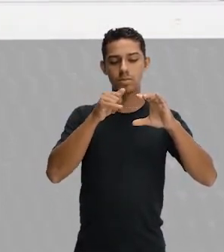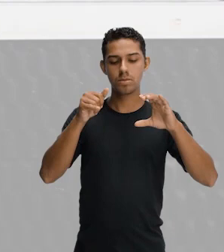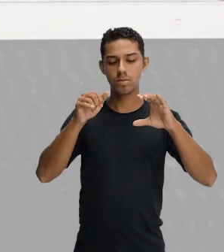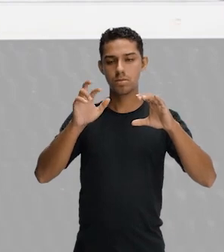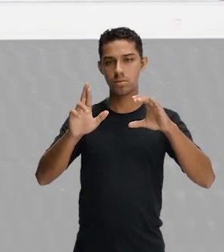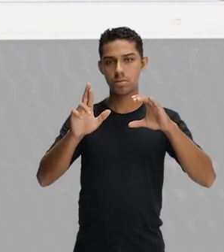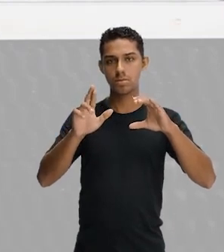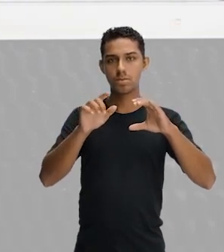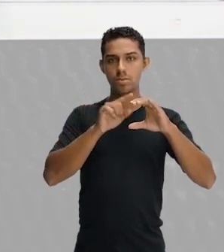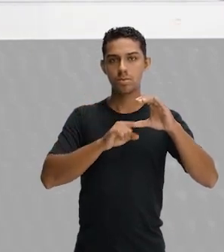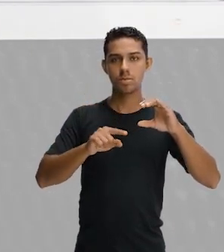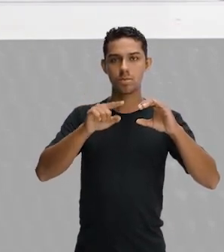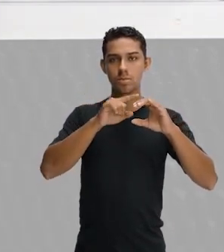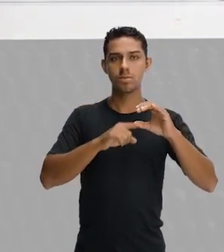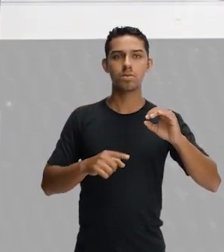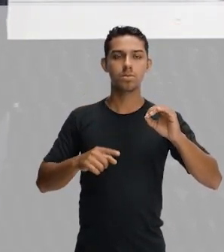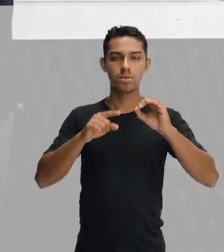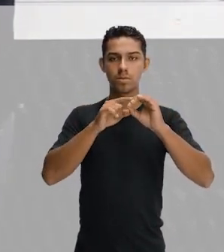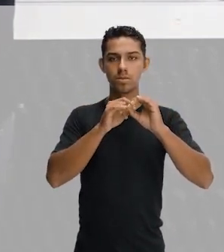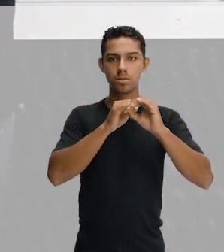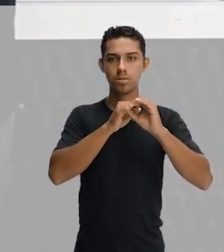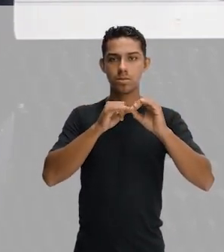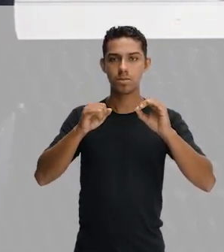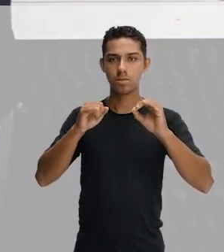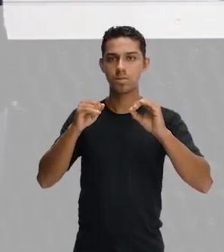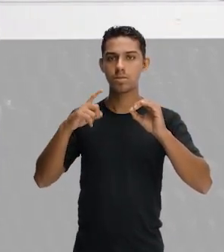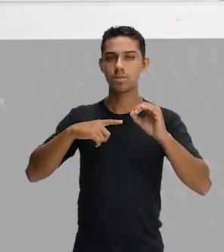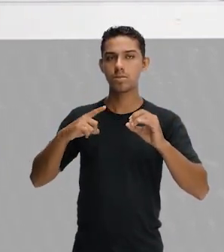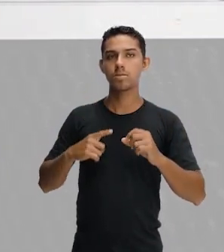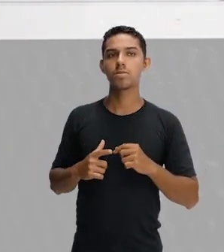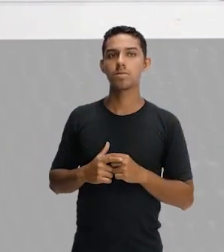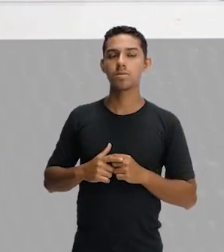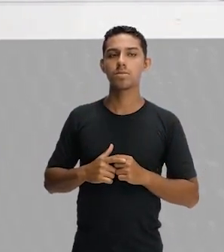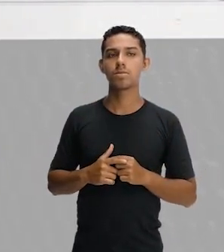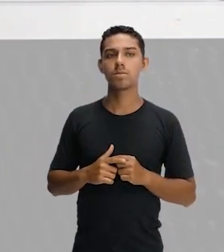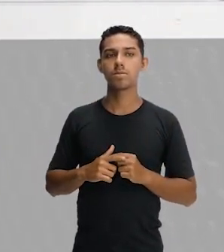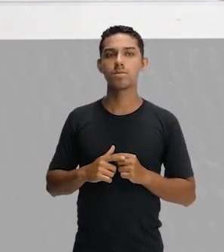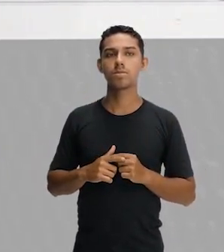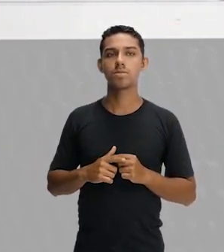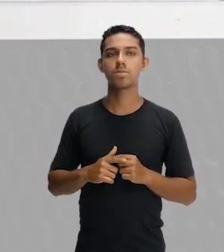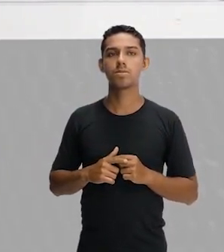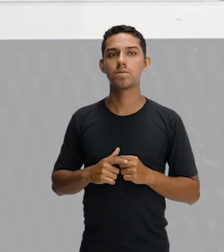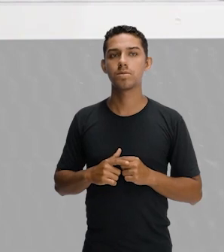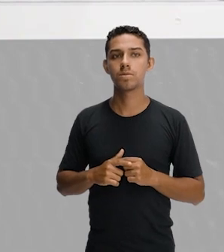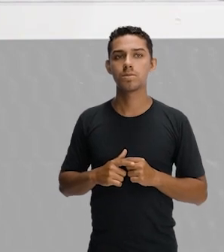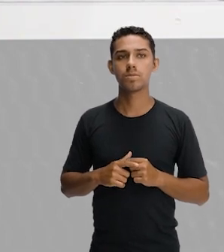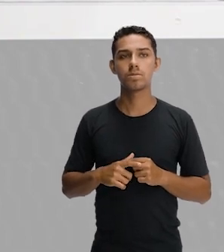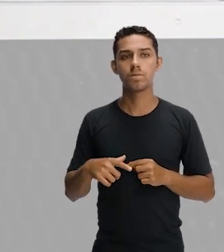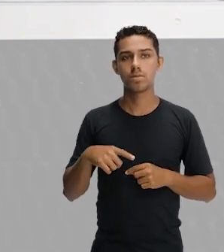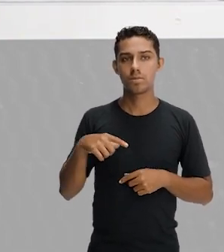R, certo? E esse corpo vai ter uma massa e uma velocidade,